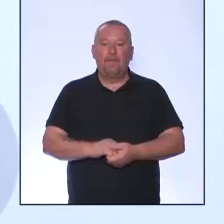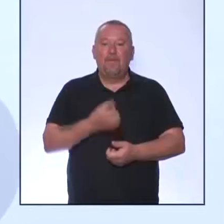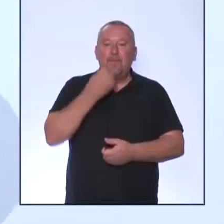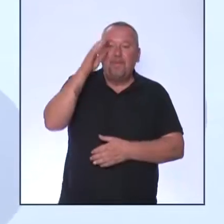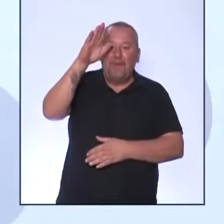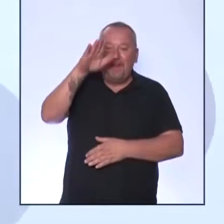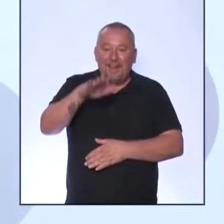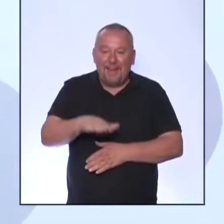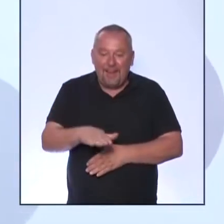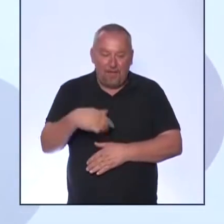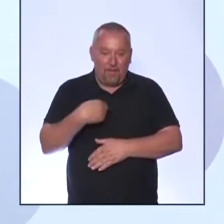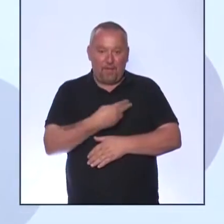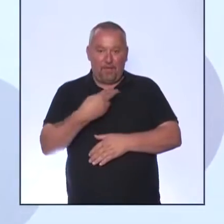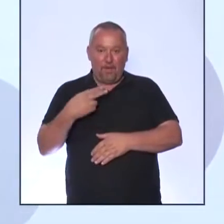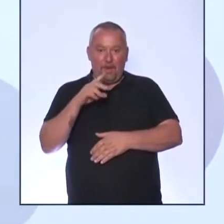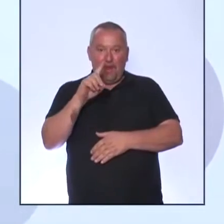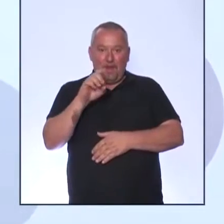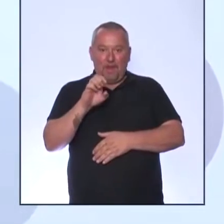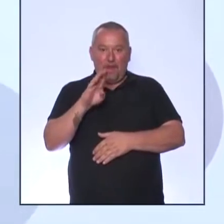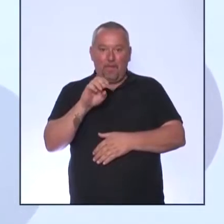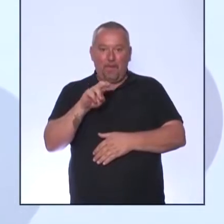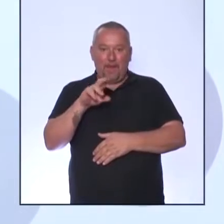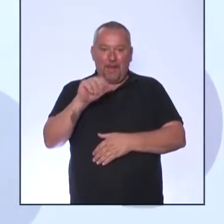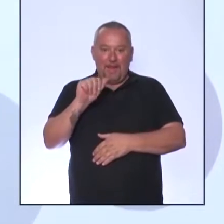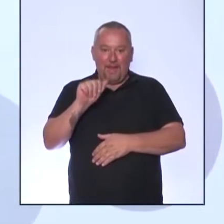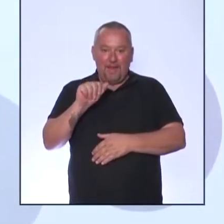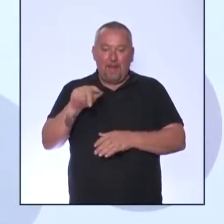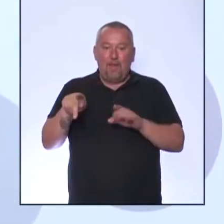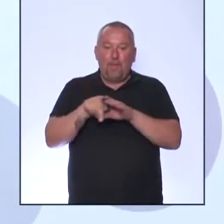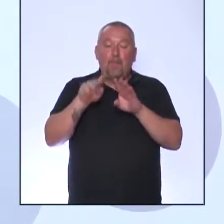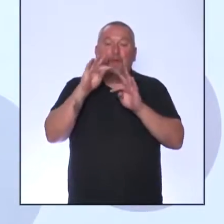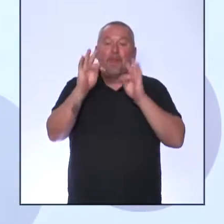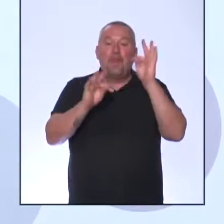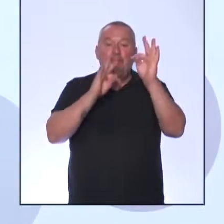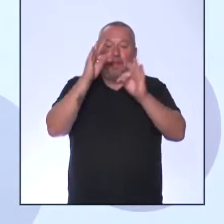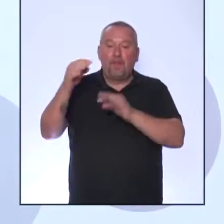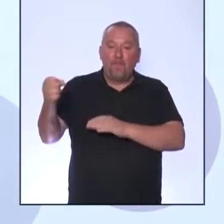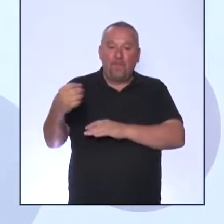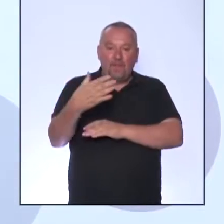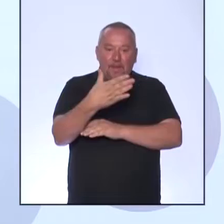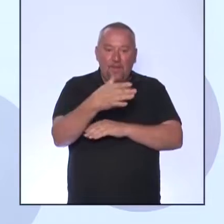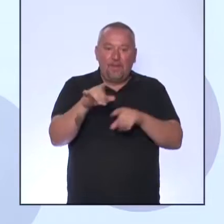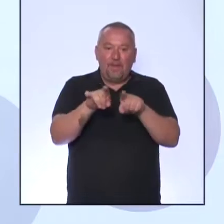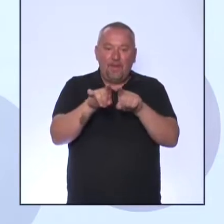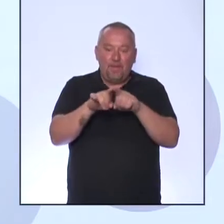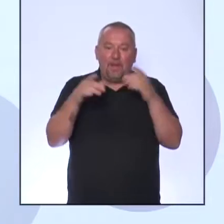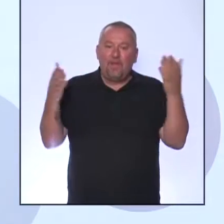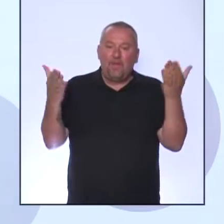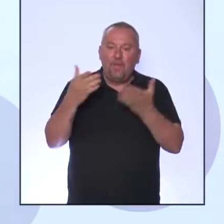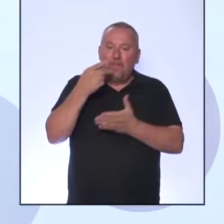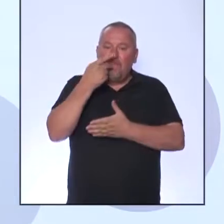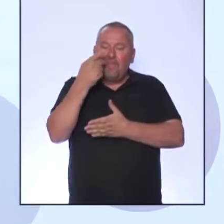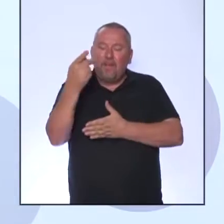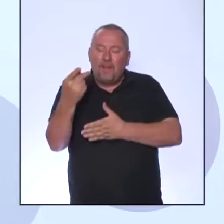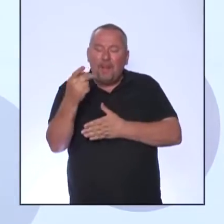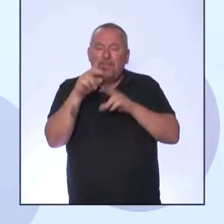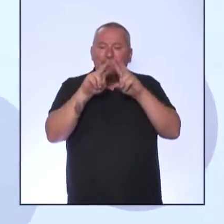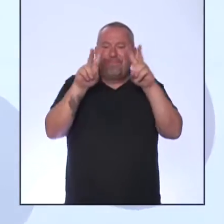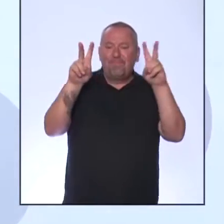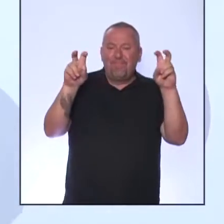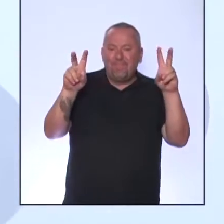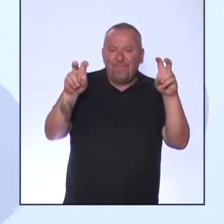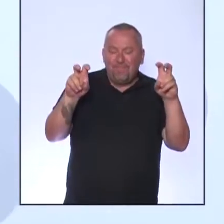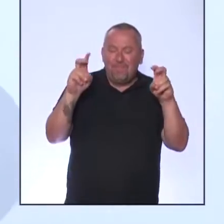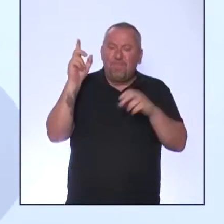tarde. Eu sou a professora Débora Garofalo, de Tecnologia e Inovação. E hoje vamos falar aqui de um assunto um